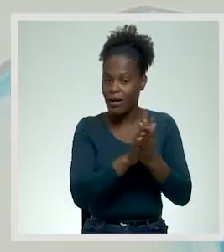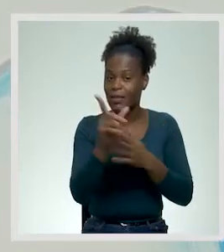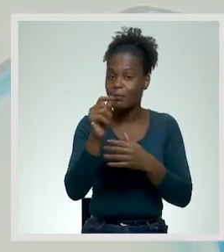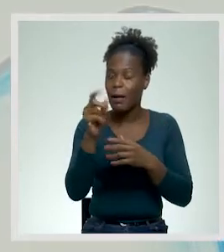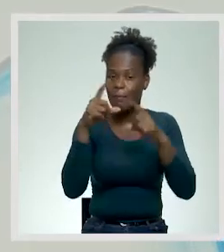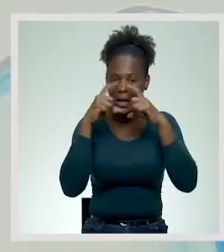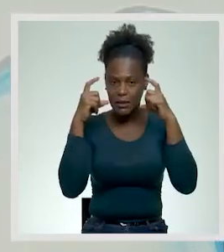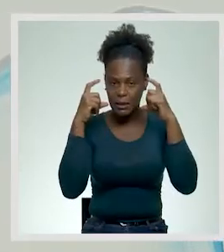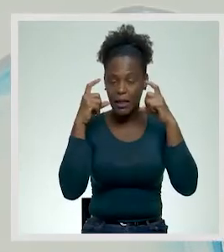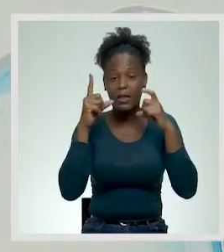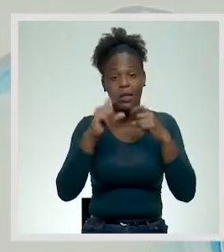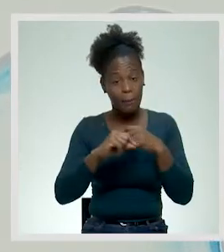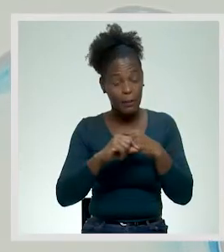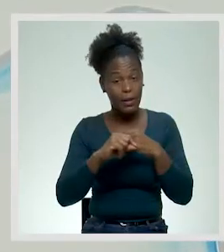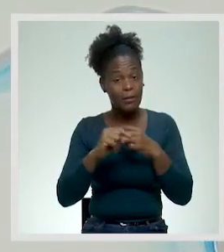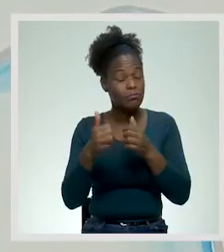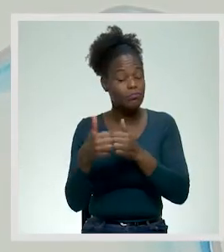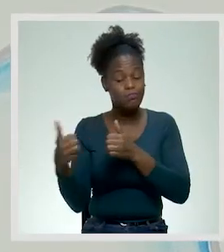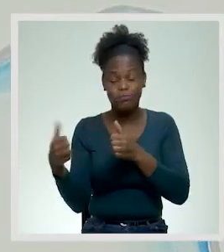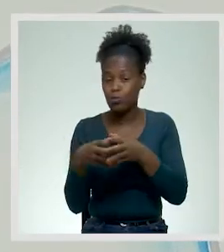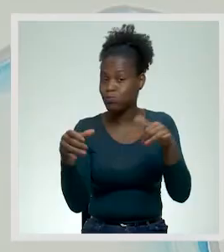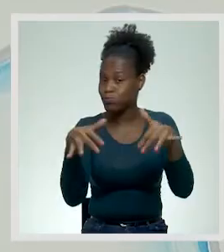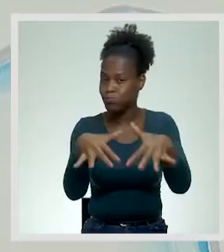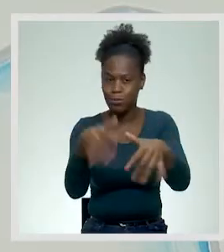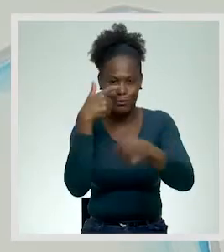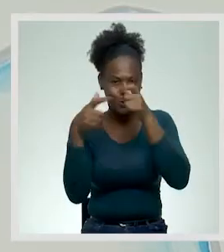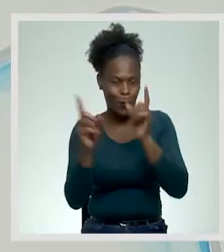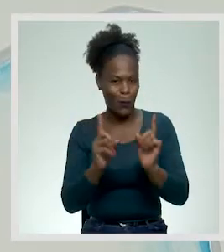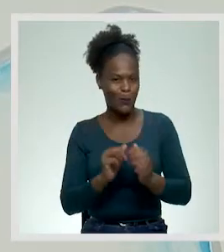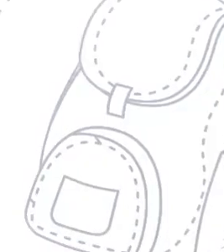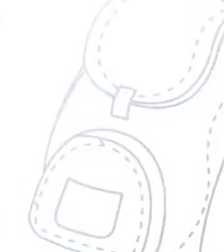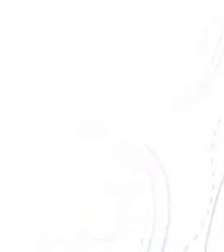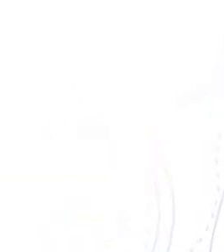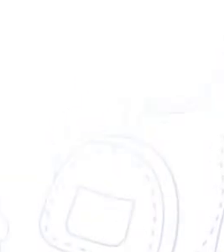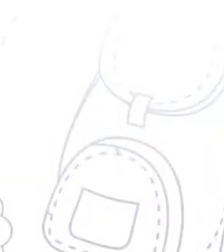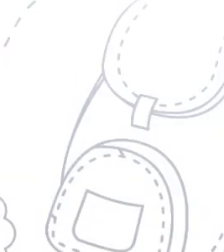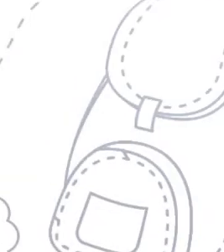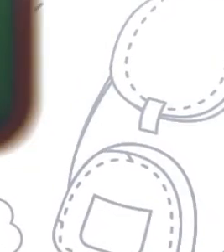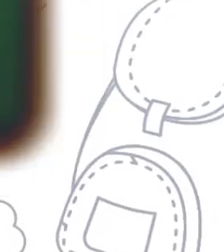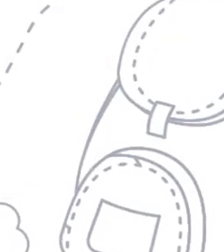usar as máscaras e evitar a aglomeração das pessoas.